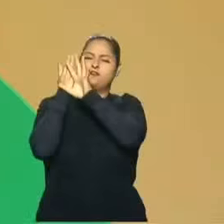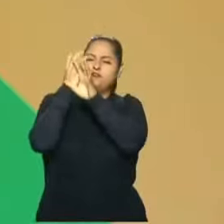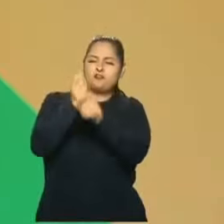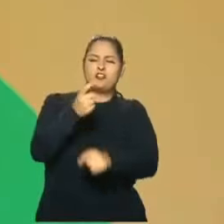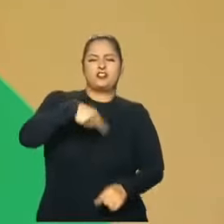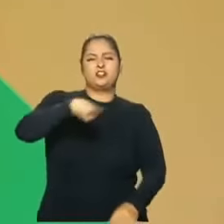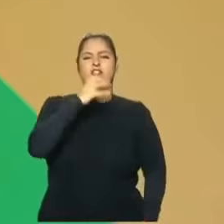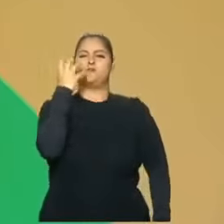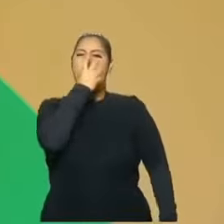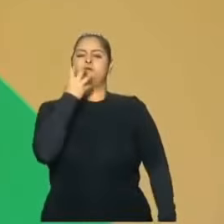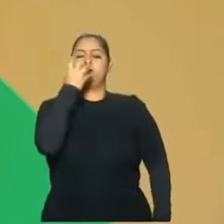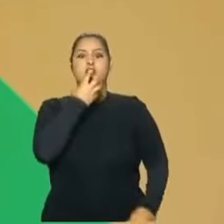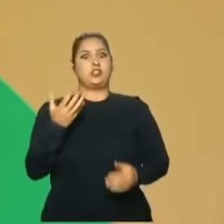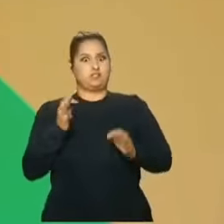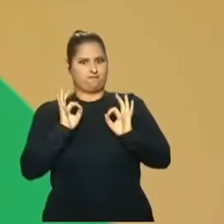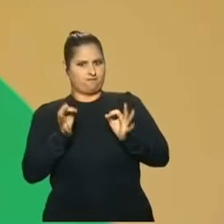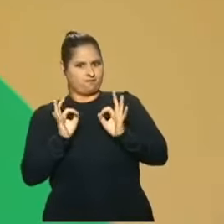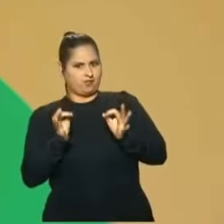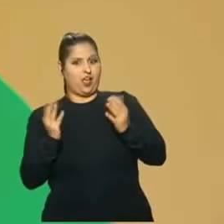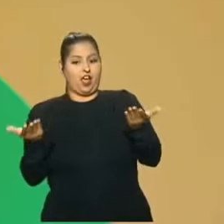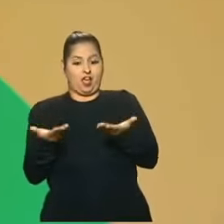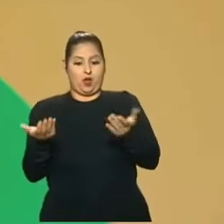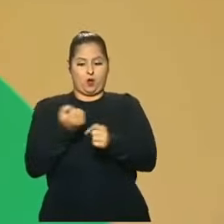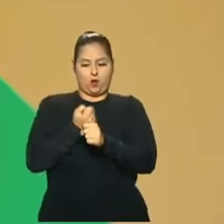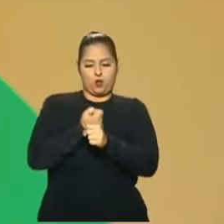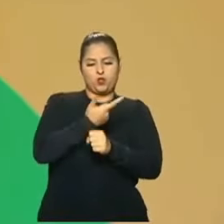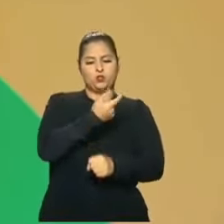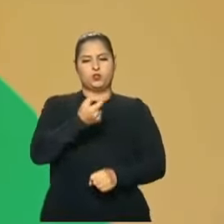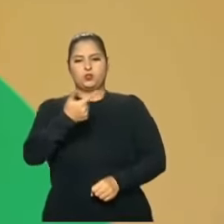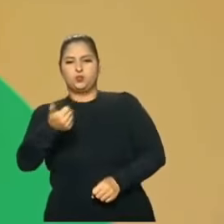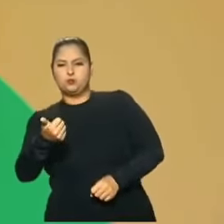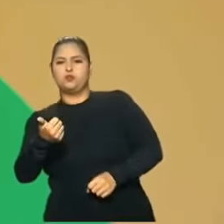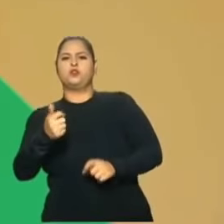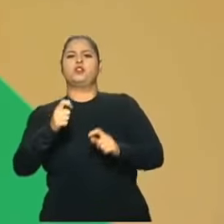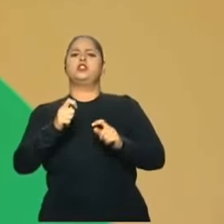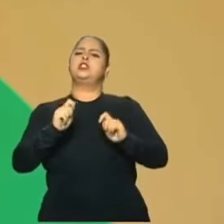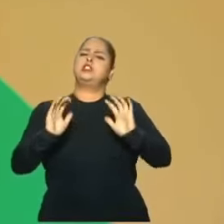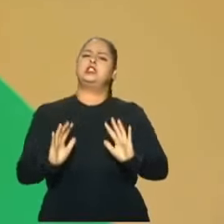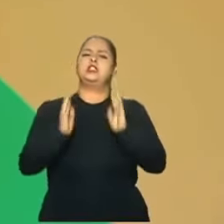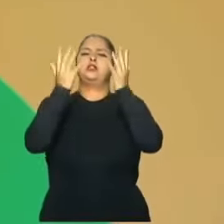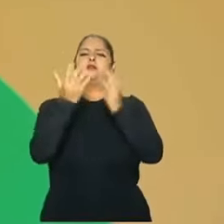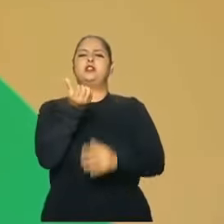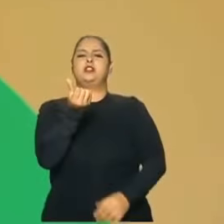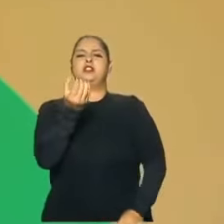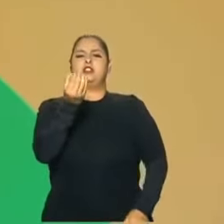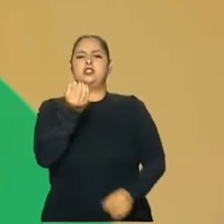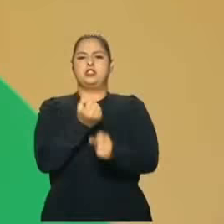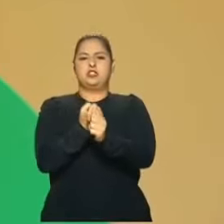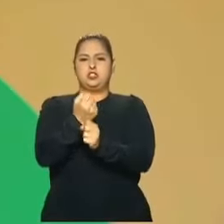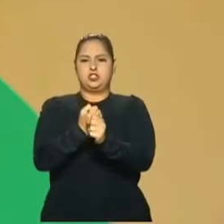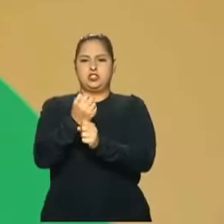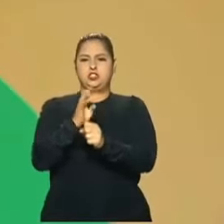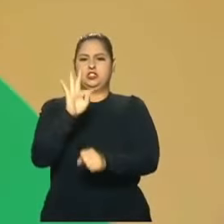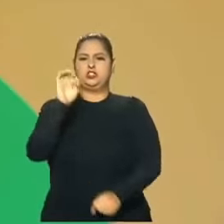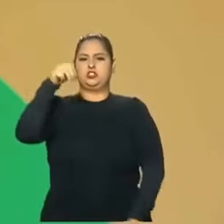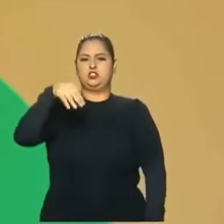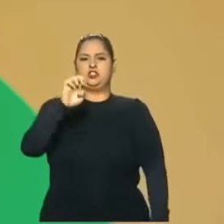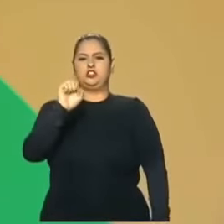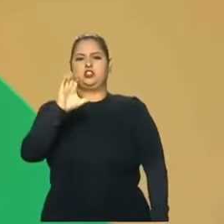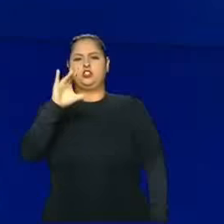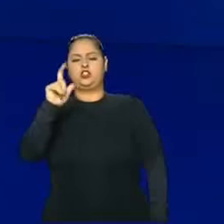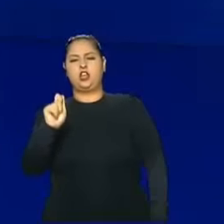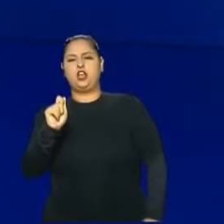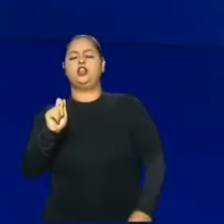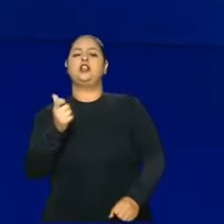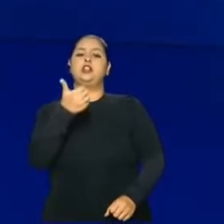É isso aí, Thiago. E agora, em 2021, celebramos os 60 anos de Tim Rescala e 10 anos do Blim Blam